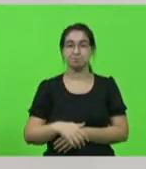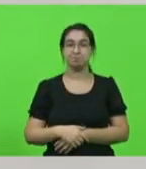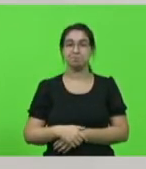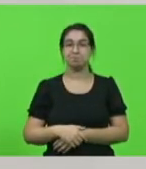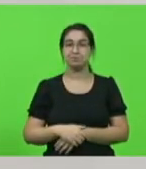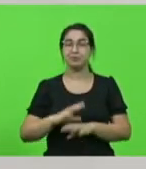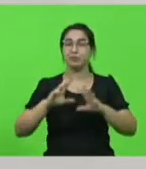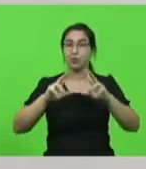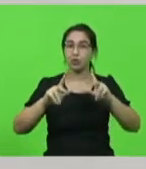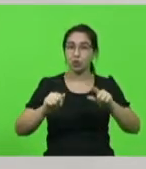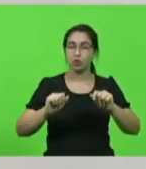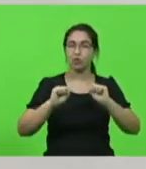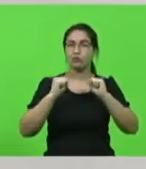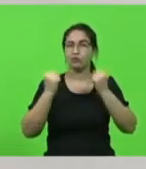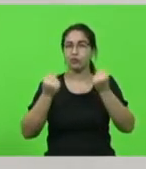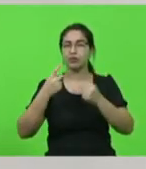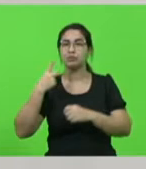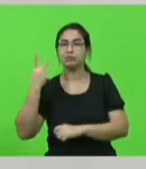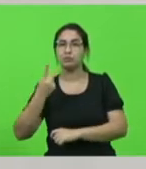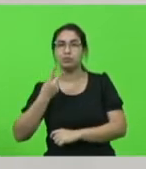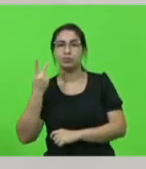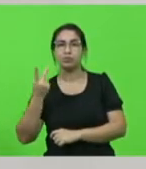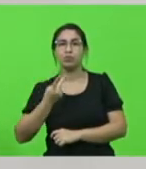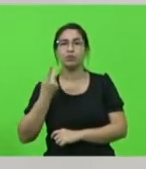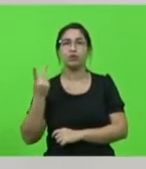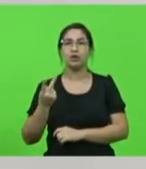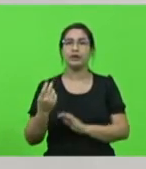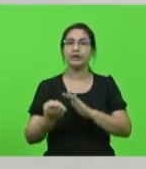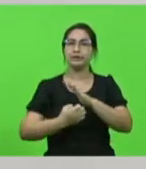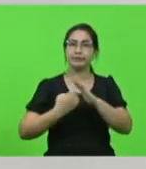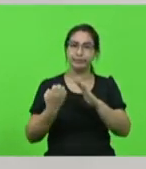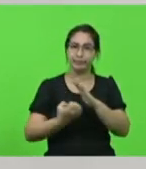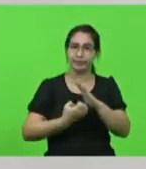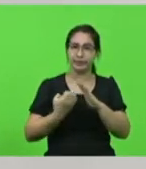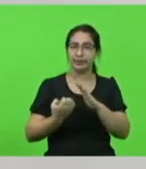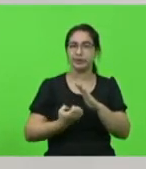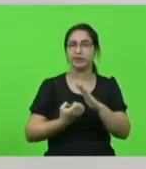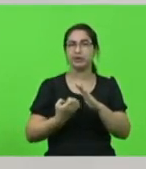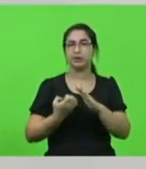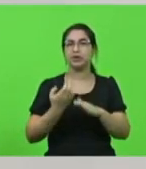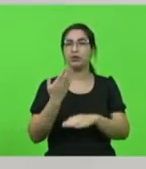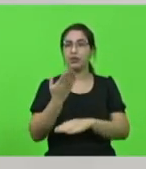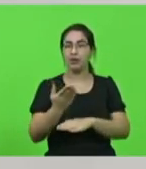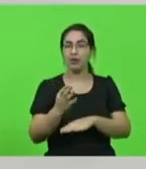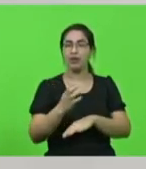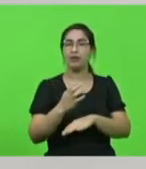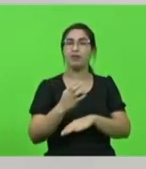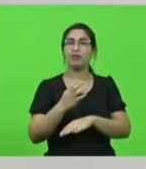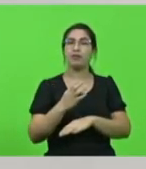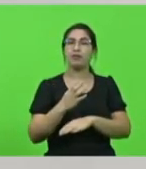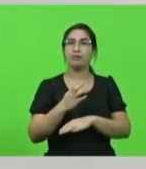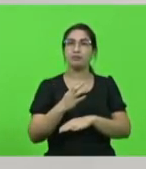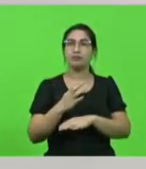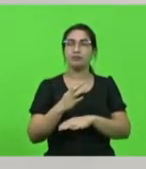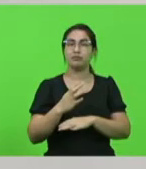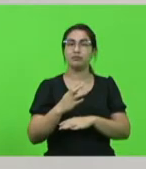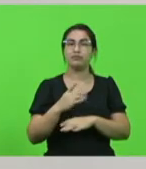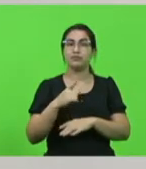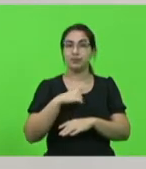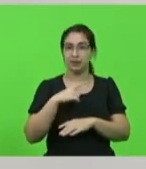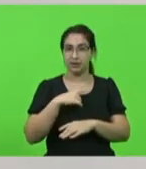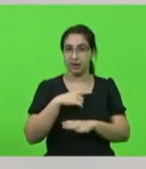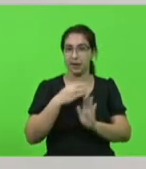toda a força política e empresarial da empresa que está monopolizando, teve um